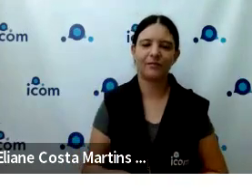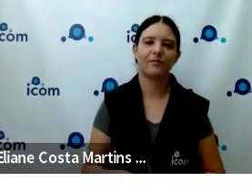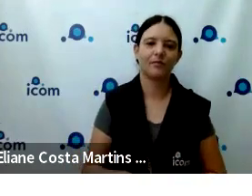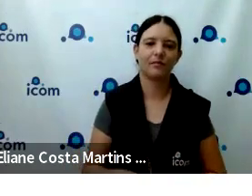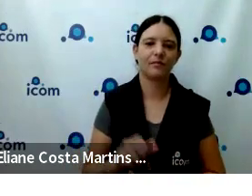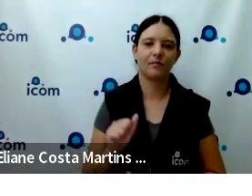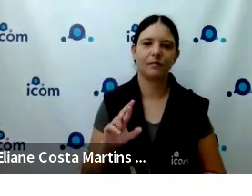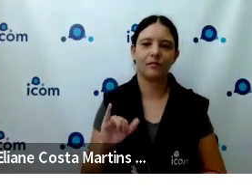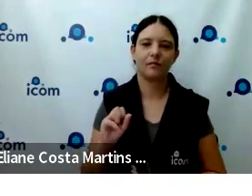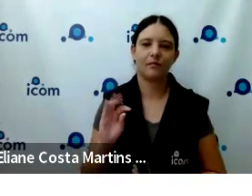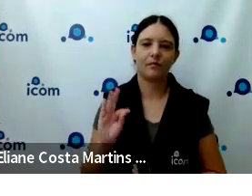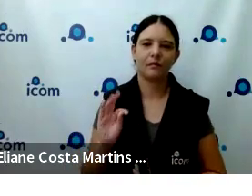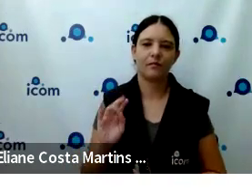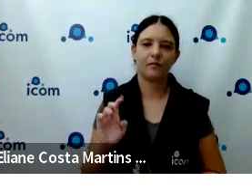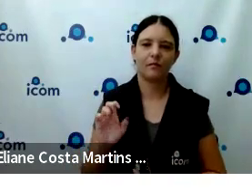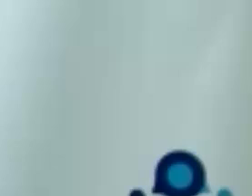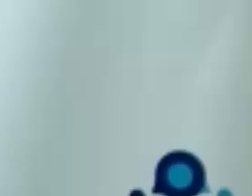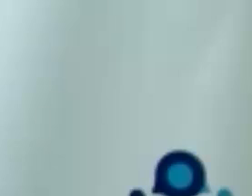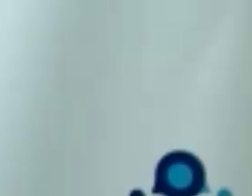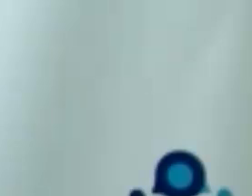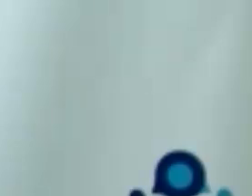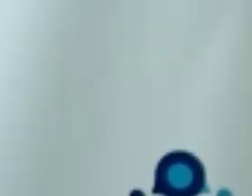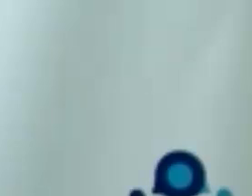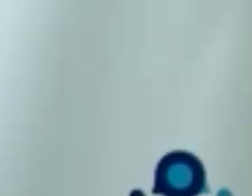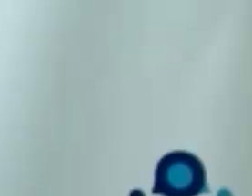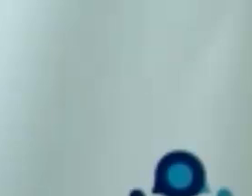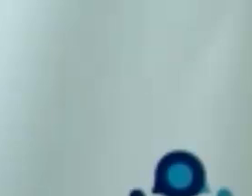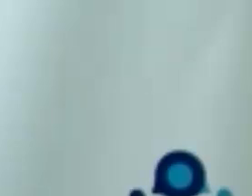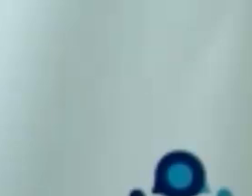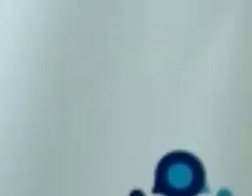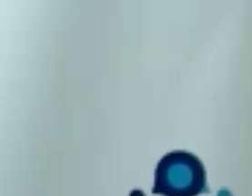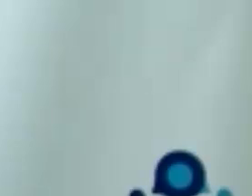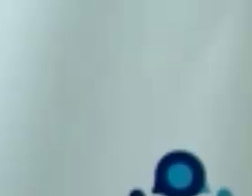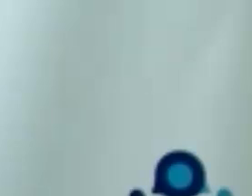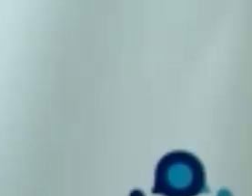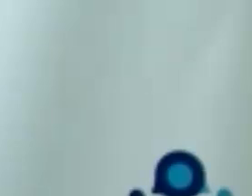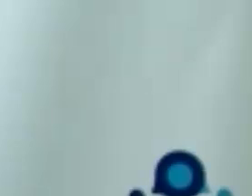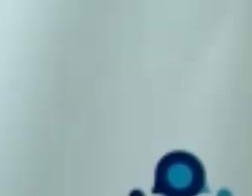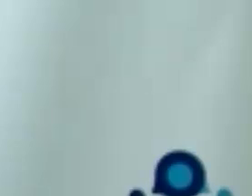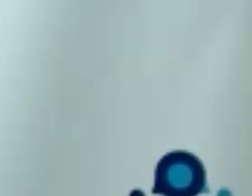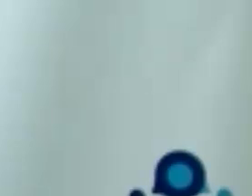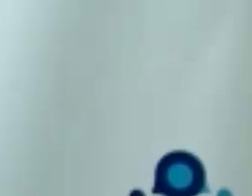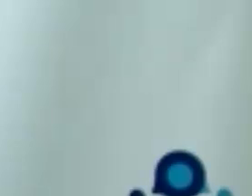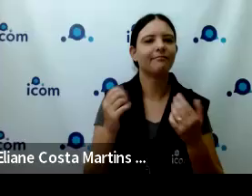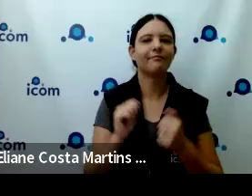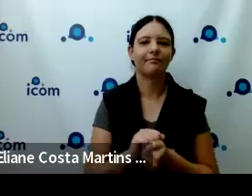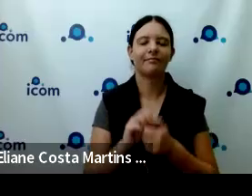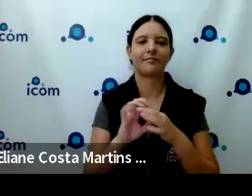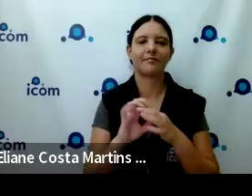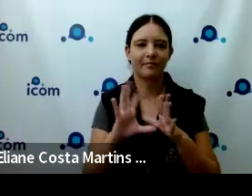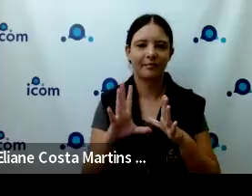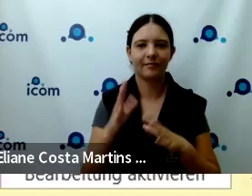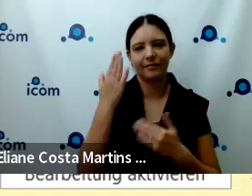Eu vou chamar aqui a professora doutora Vera. Doutora, a palavra é sua. Muito obrigada aí por aceitar